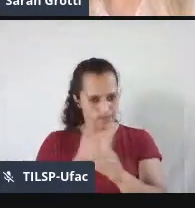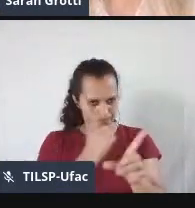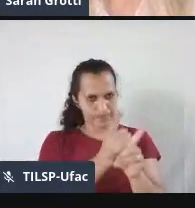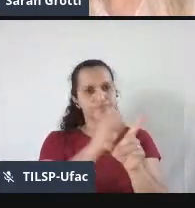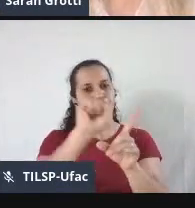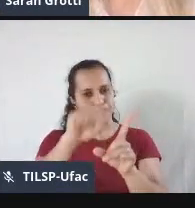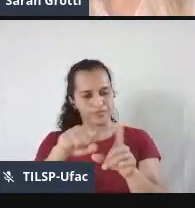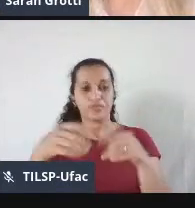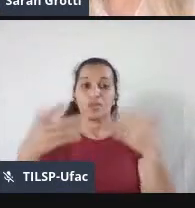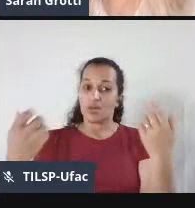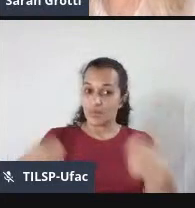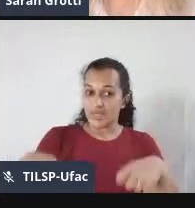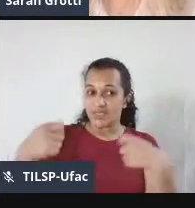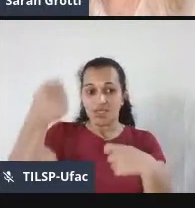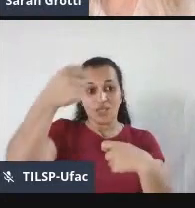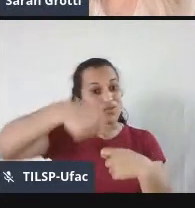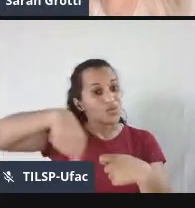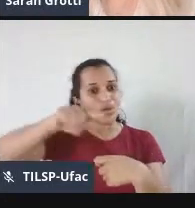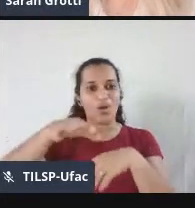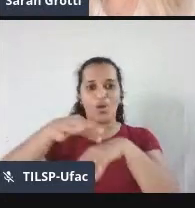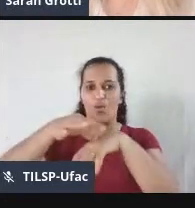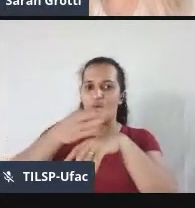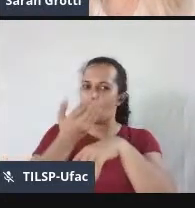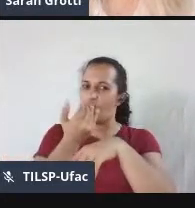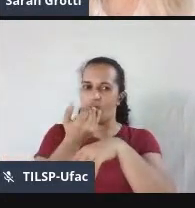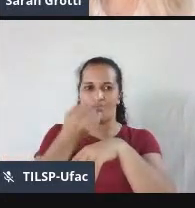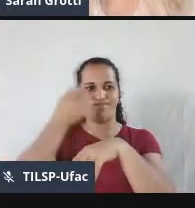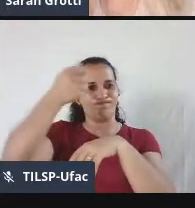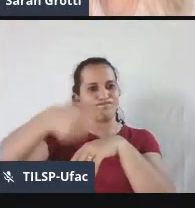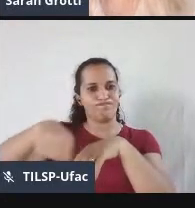ingerir carne, o que é bonito.